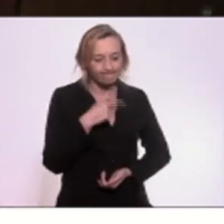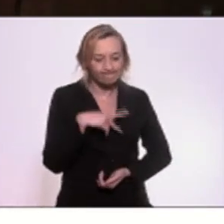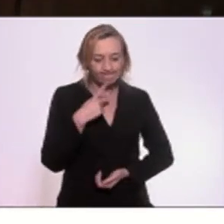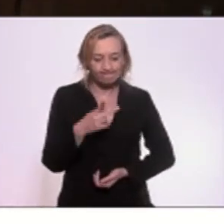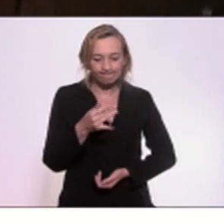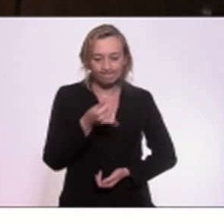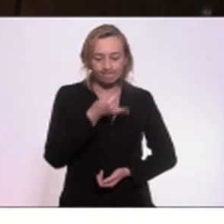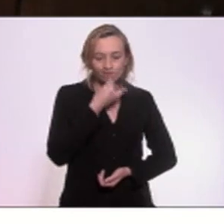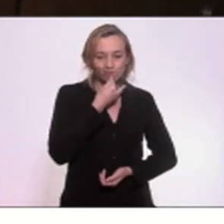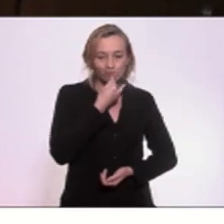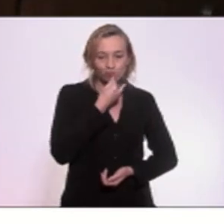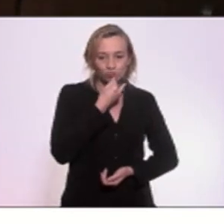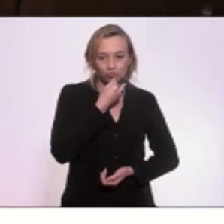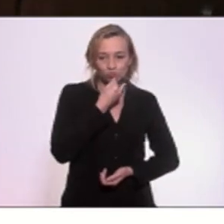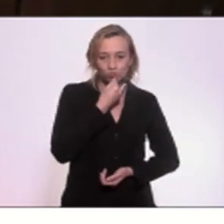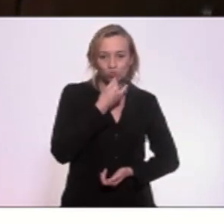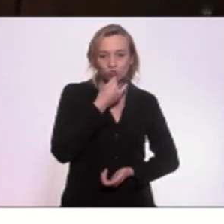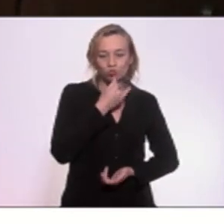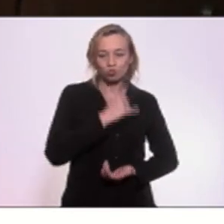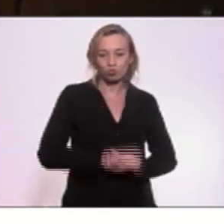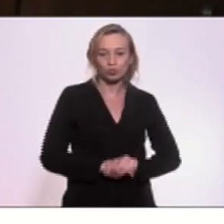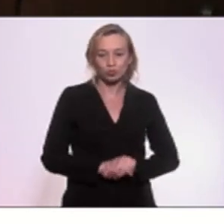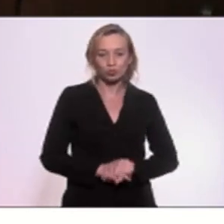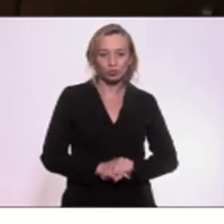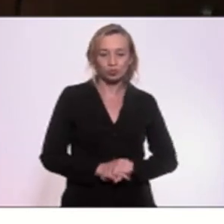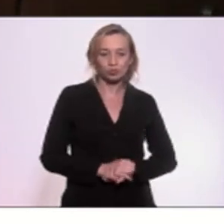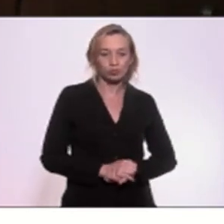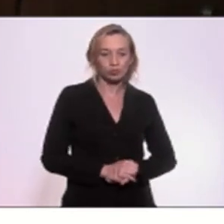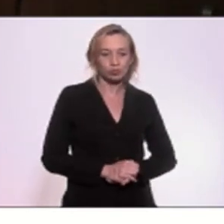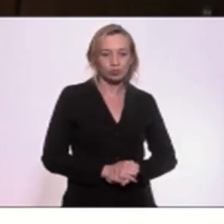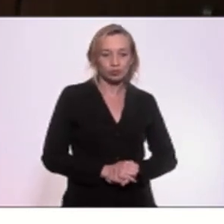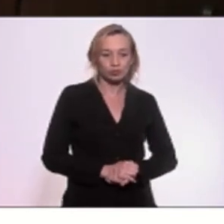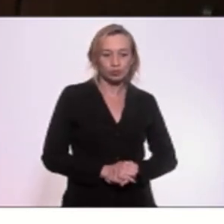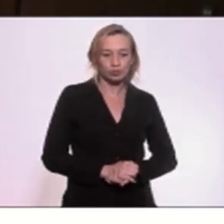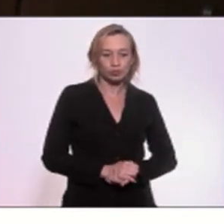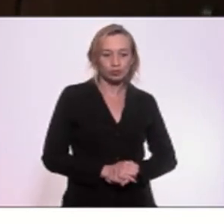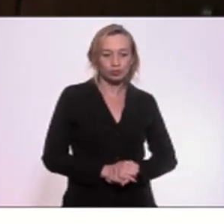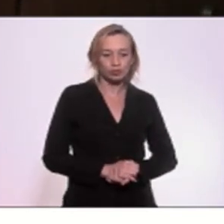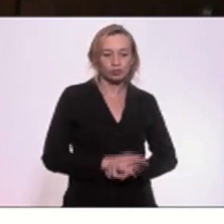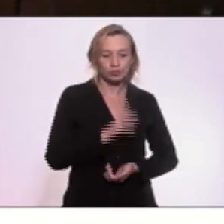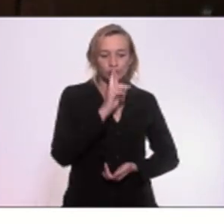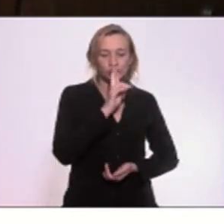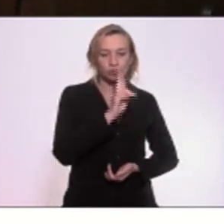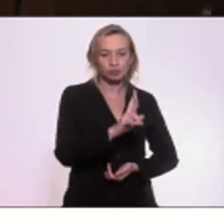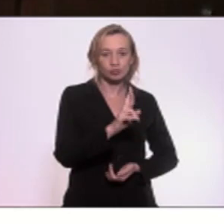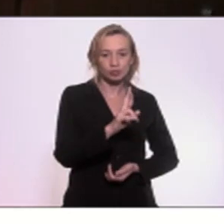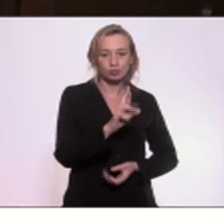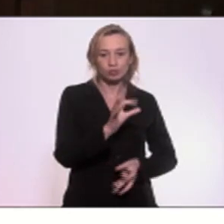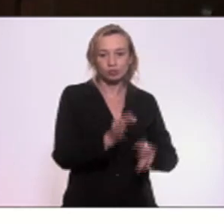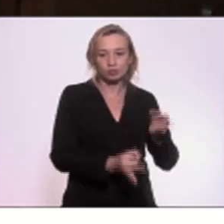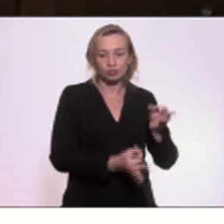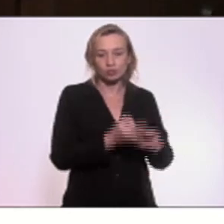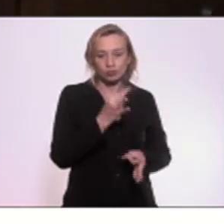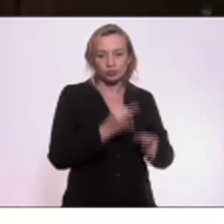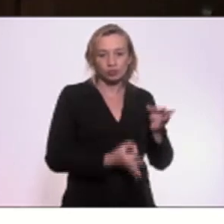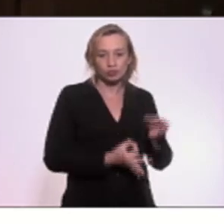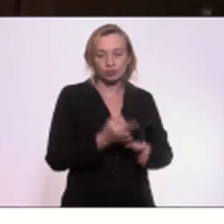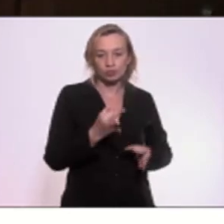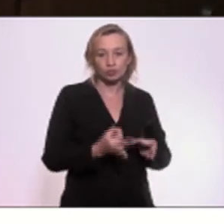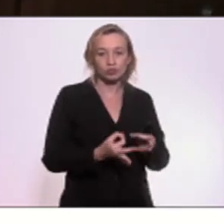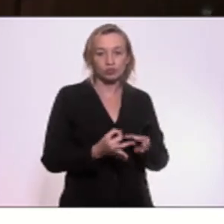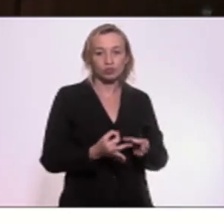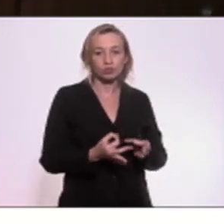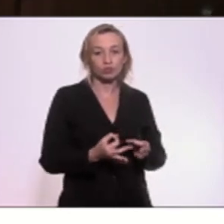indignação com o resultado do julgamento do